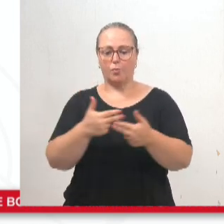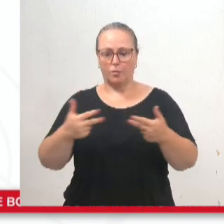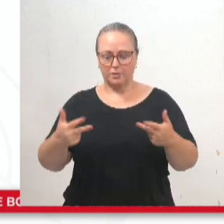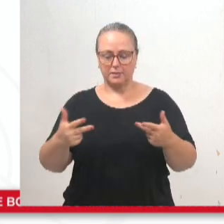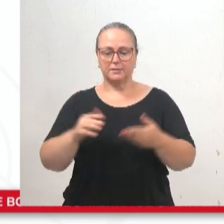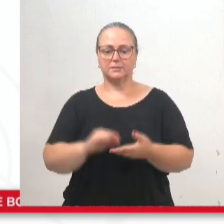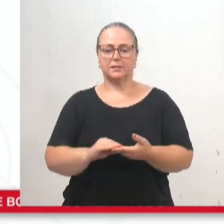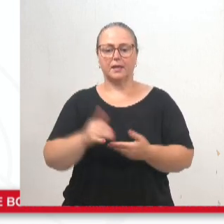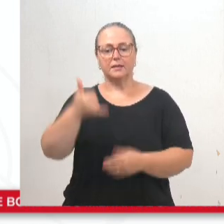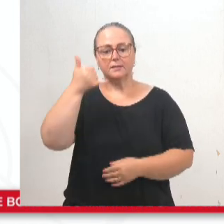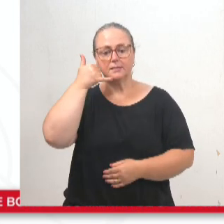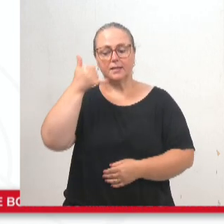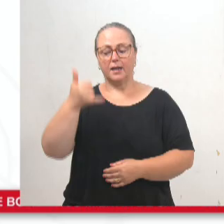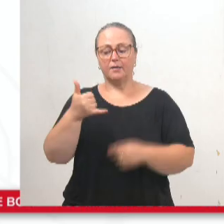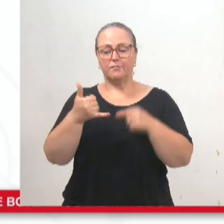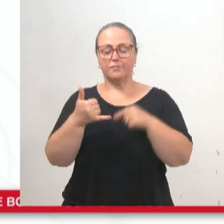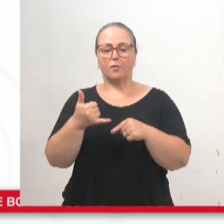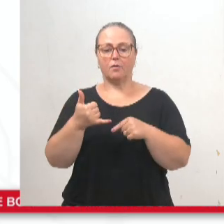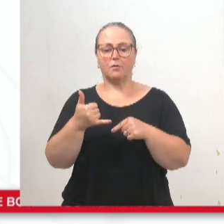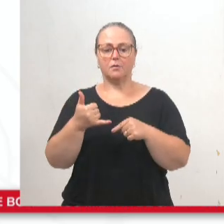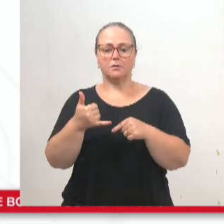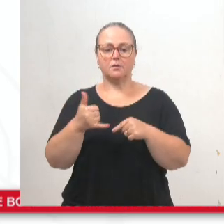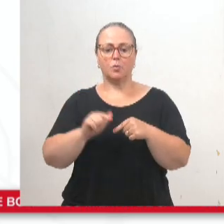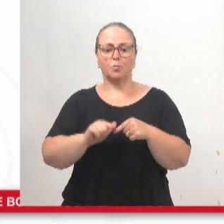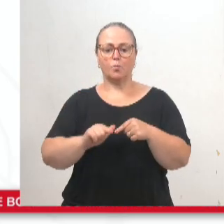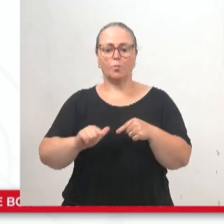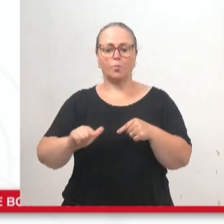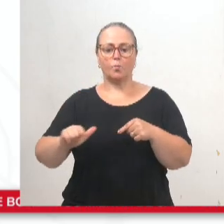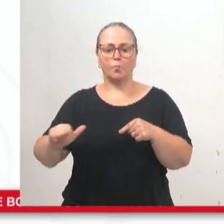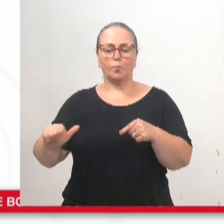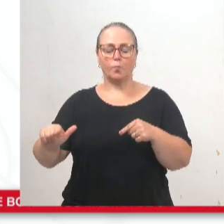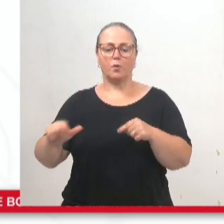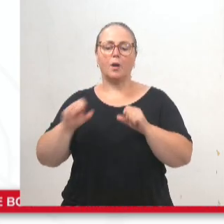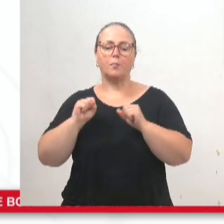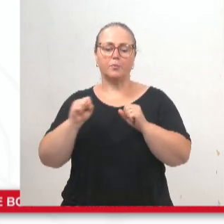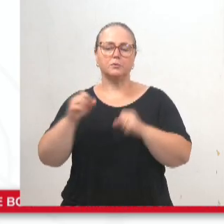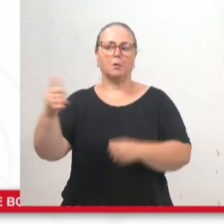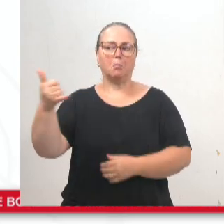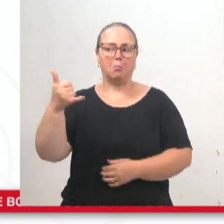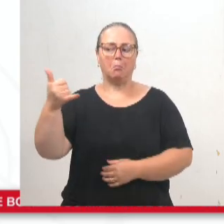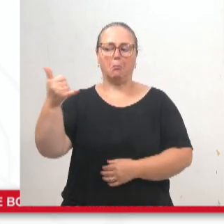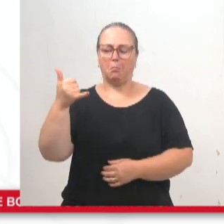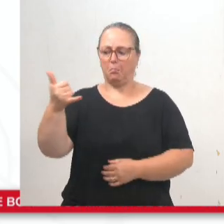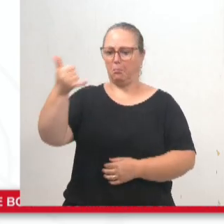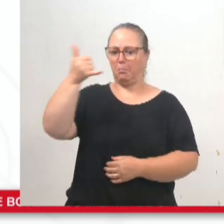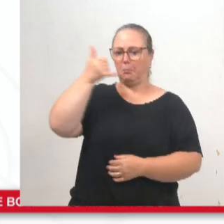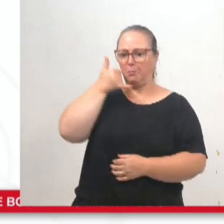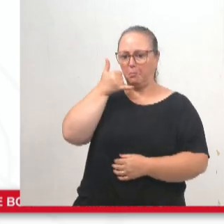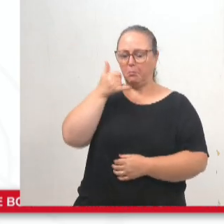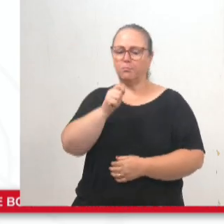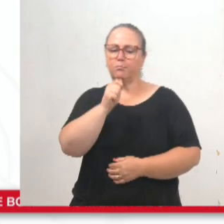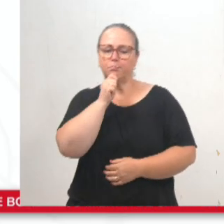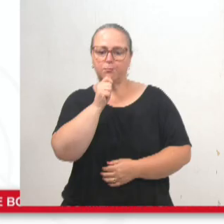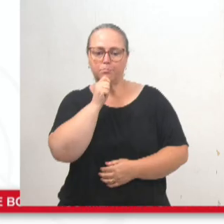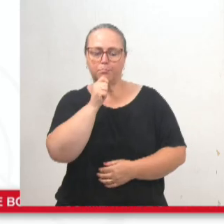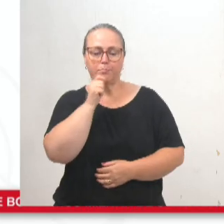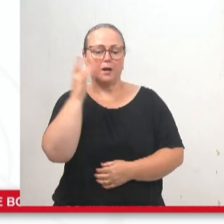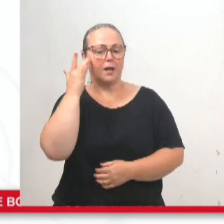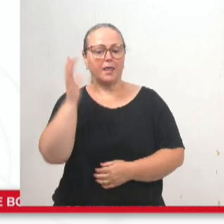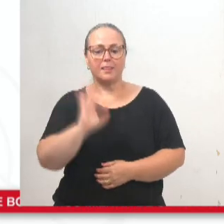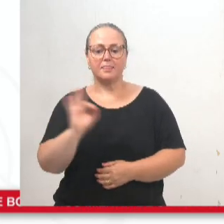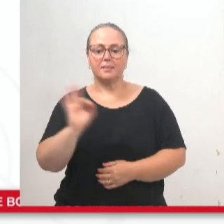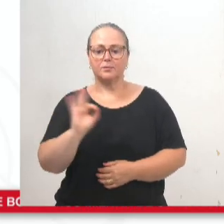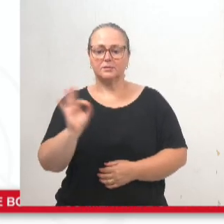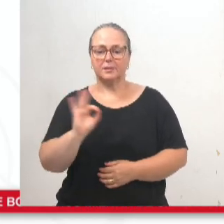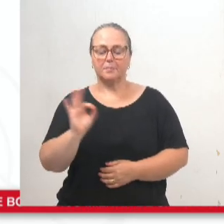o telefone simplesmente ele ficava ocioso, podiam chegar novas ligações ali, e o Corpo de Bombeiros não tomava conhecimento do que